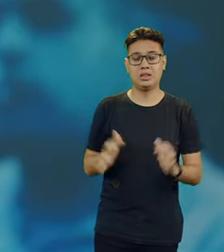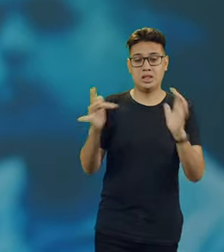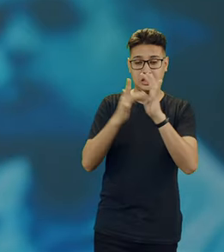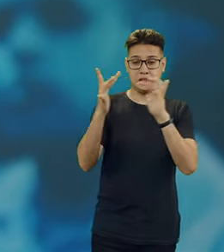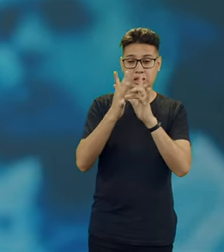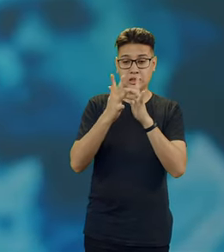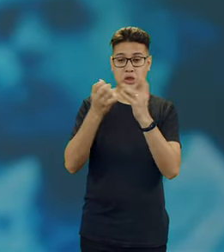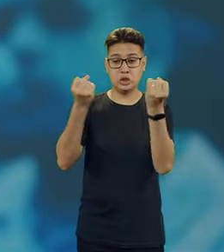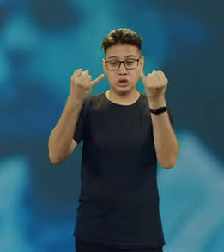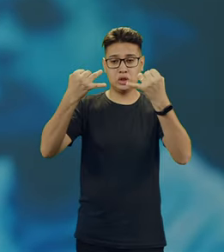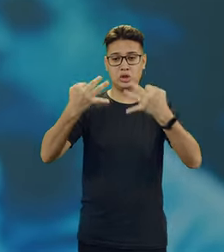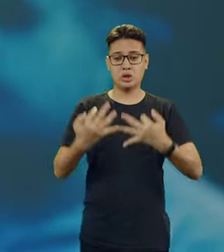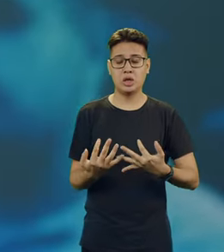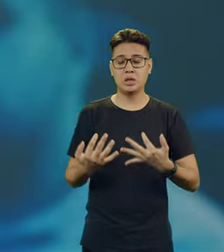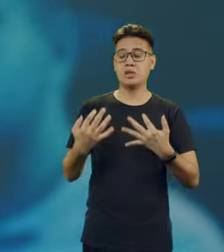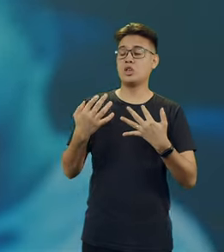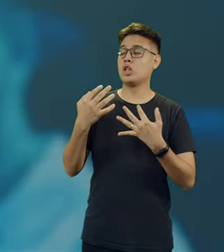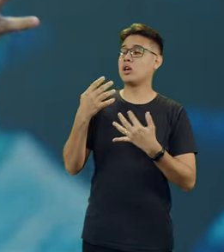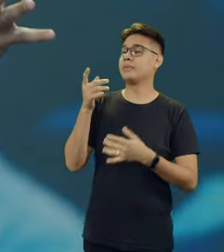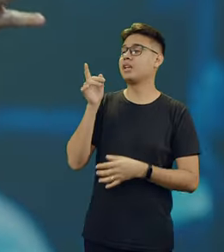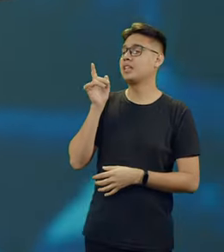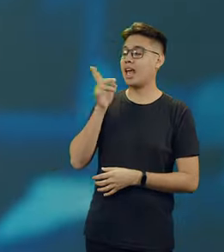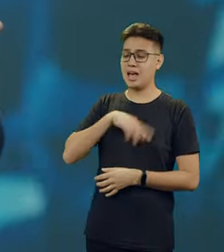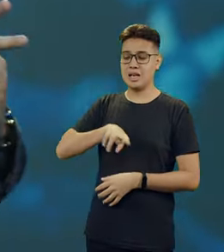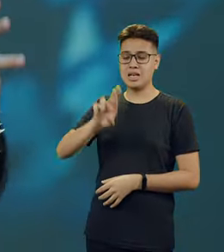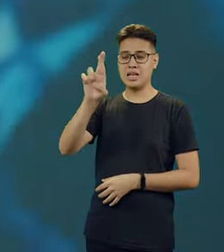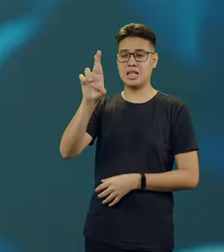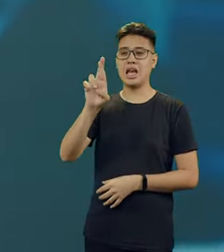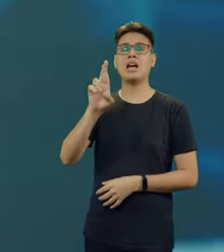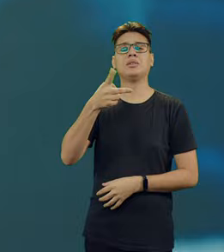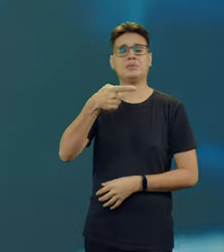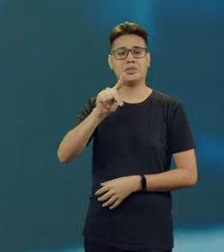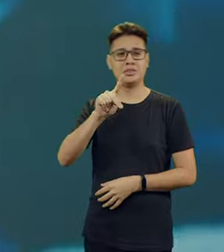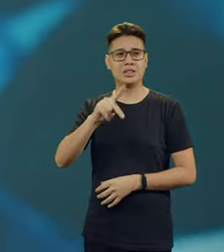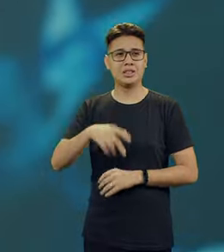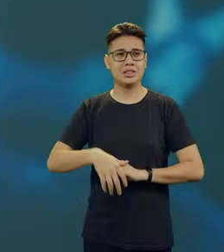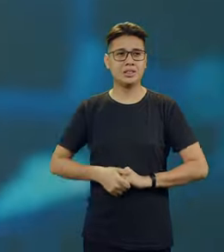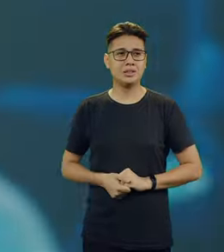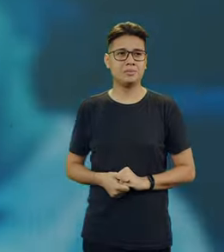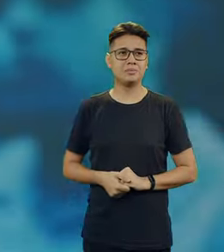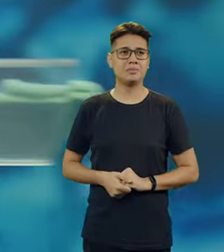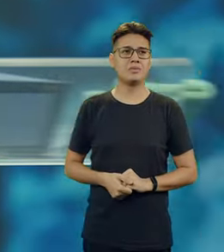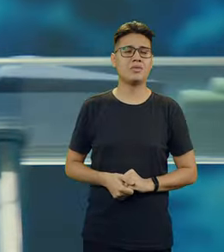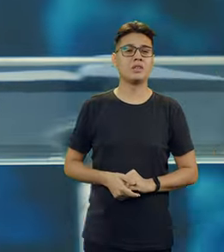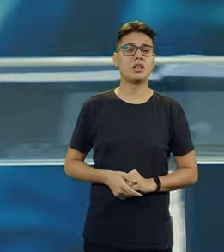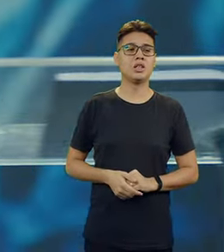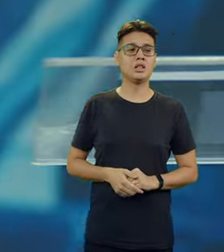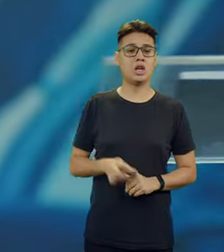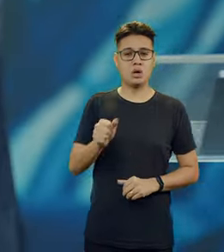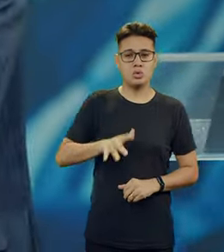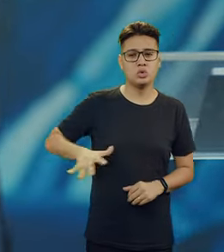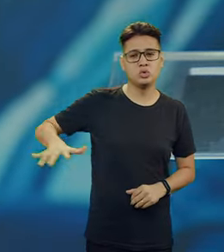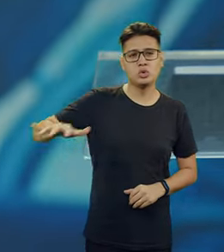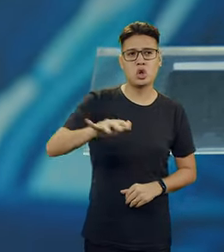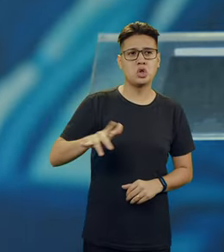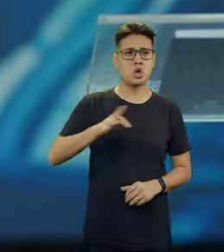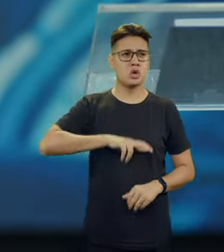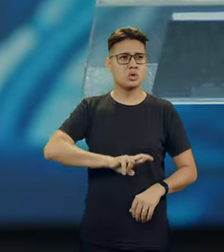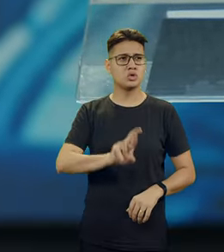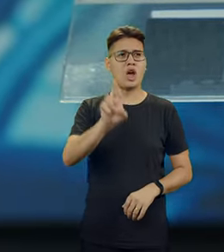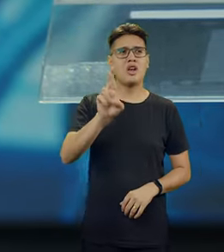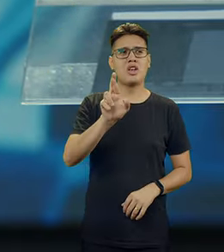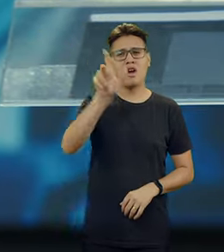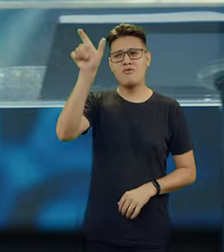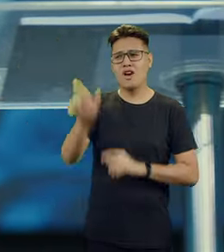Jesus estava dizendo para eles: a religião de vocês, esse sistema de religiosidade de